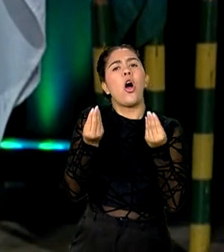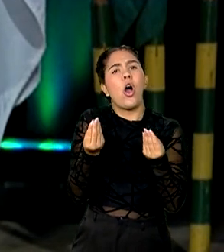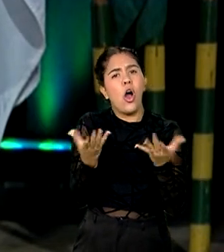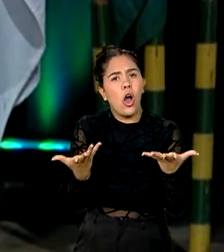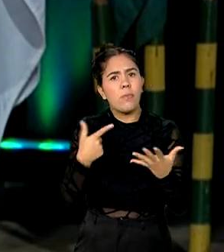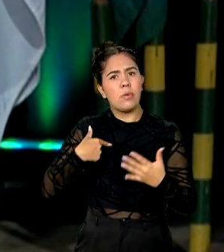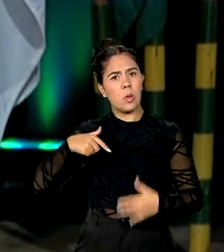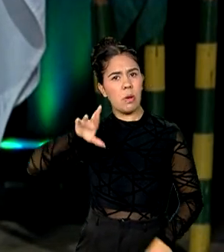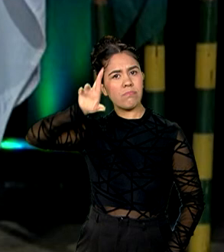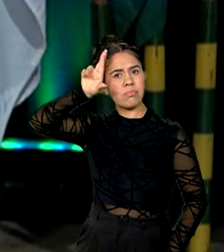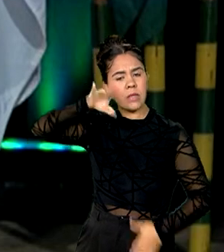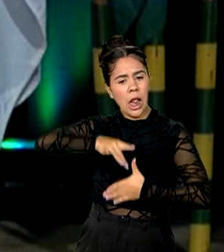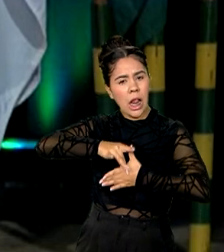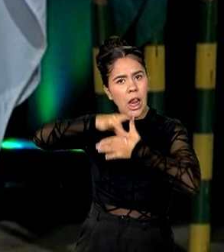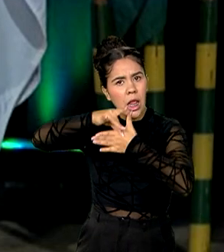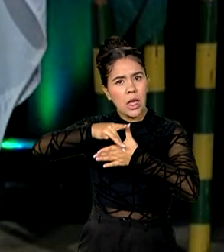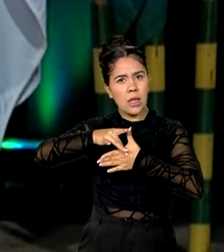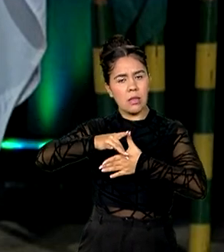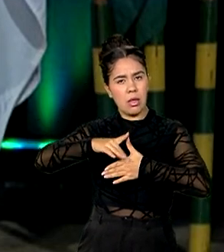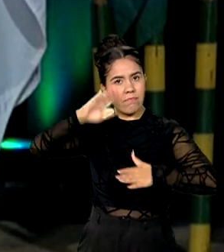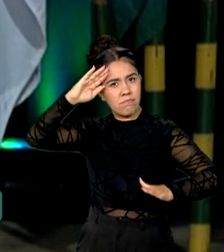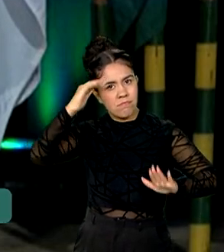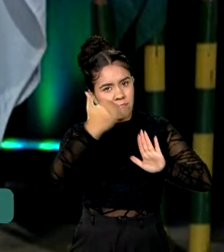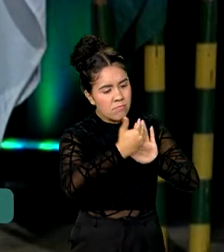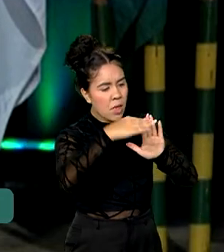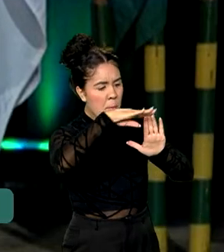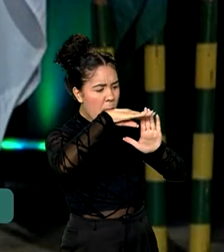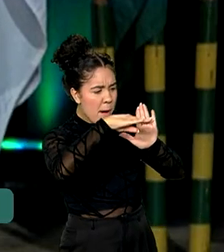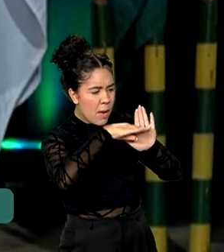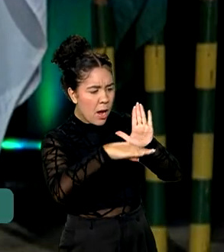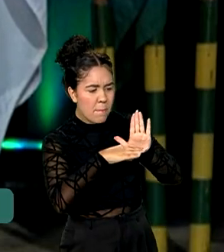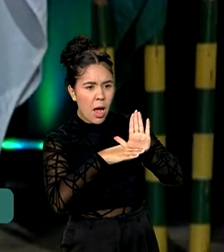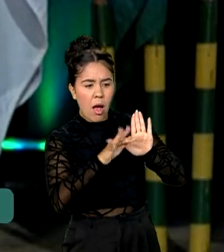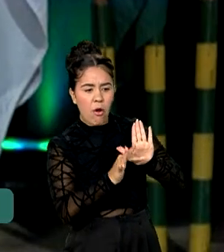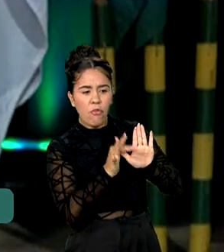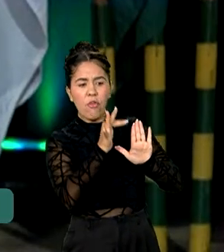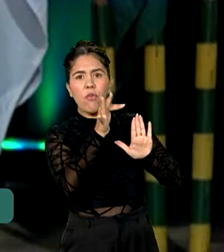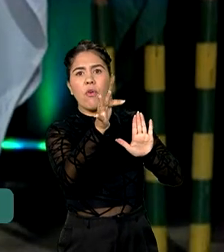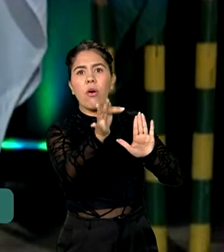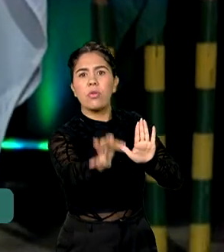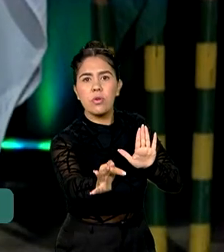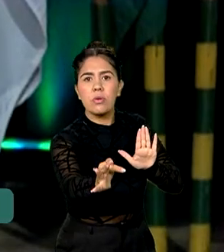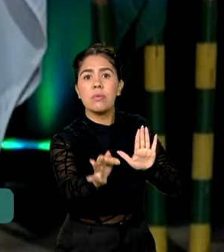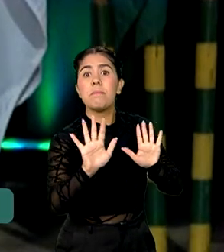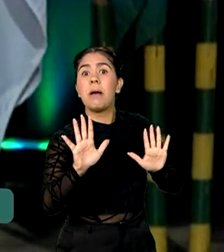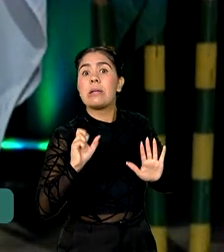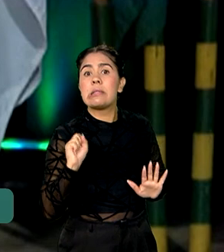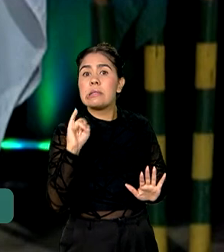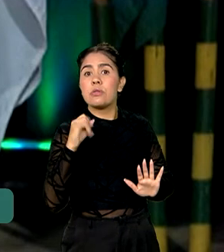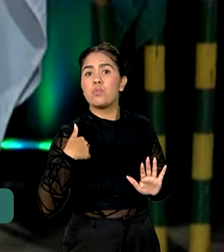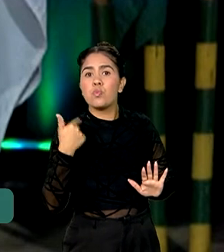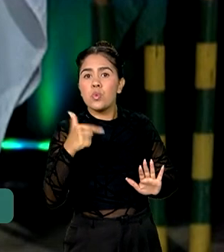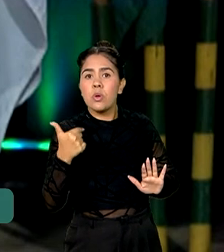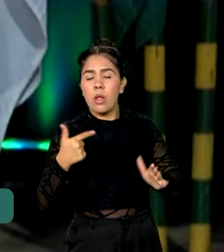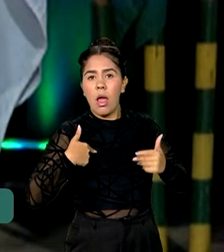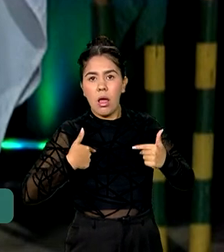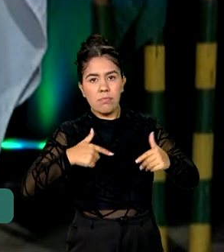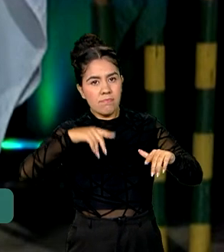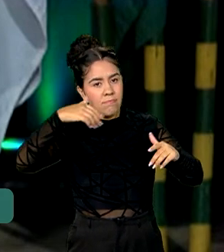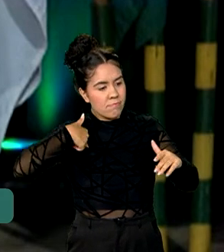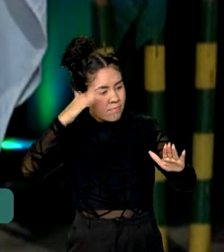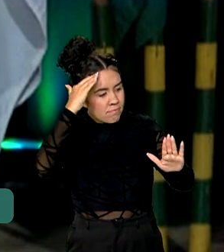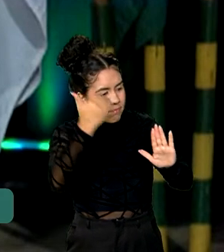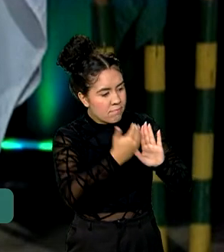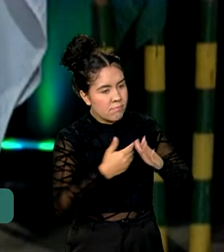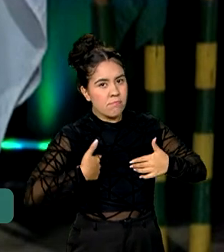um processo de metas, de futuro, de missões, se eu não tiver legitimidade para fazer isso?